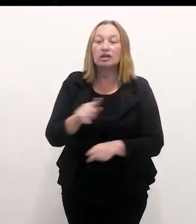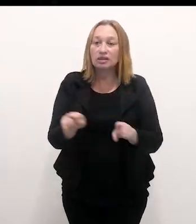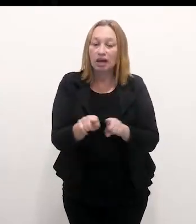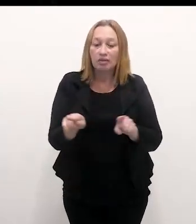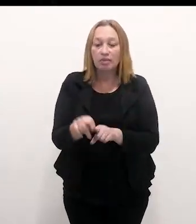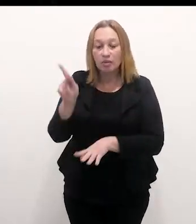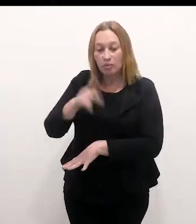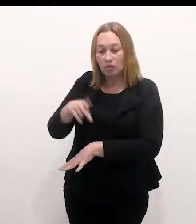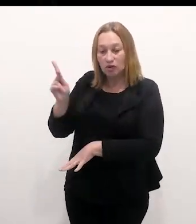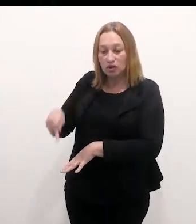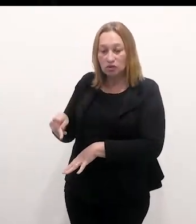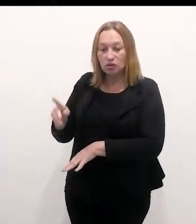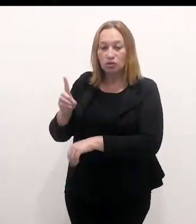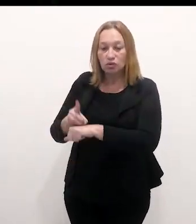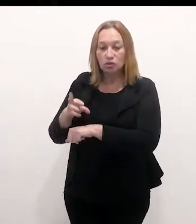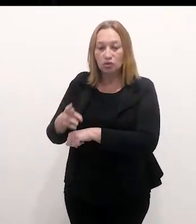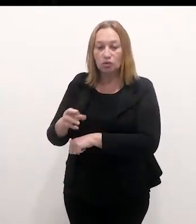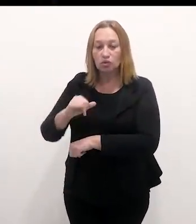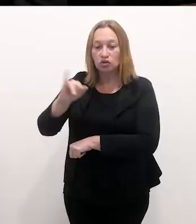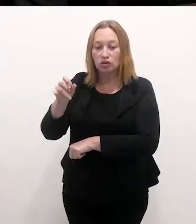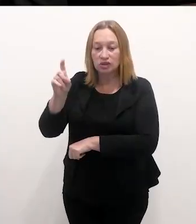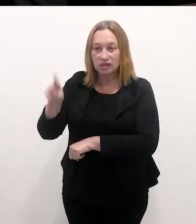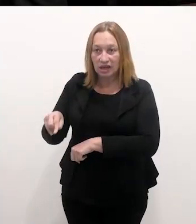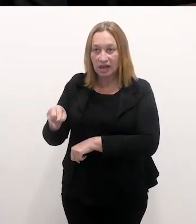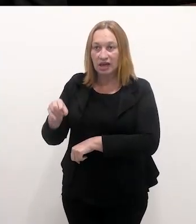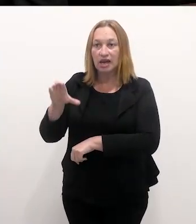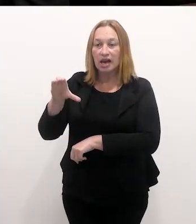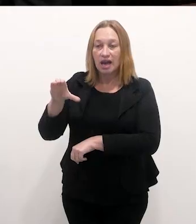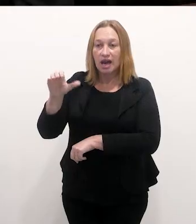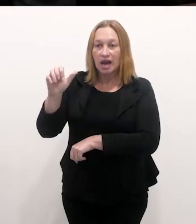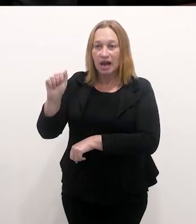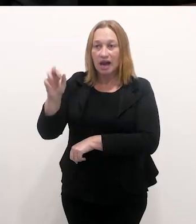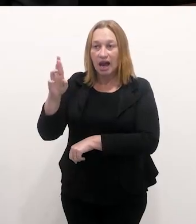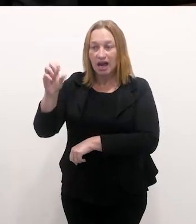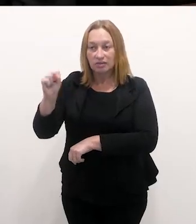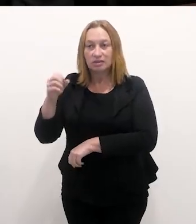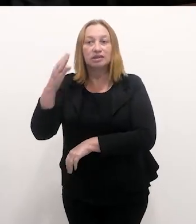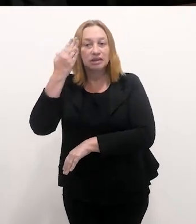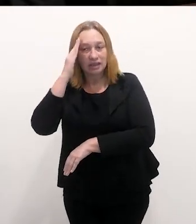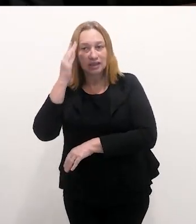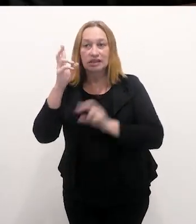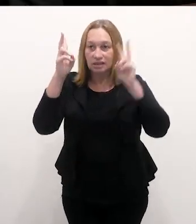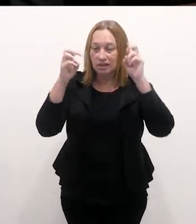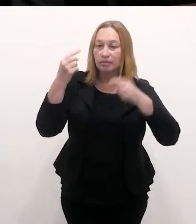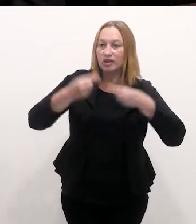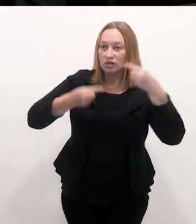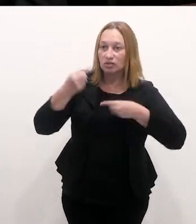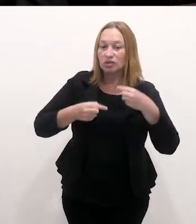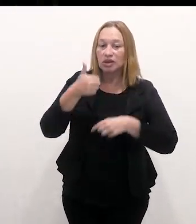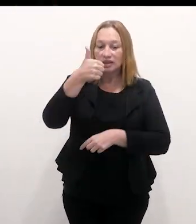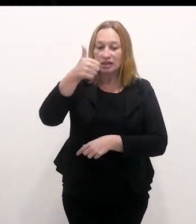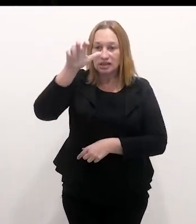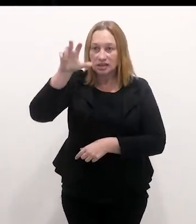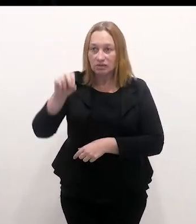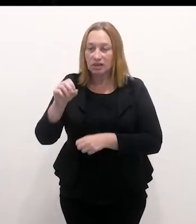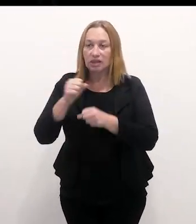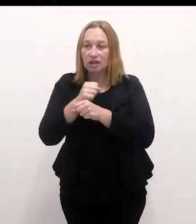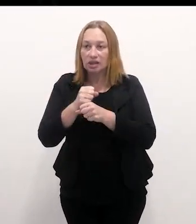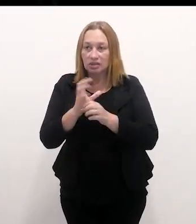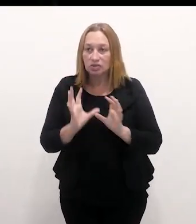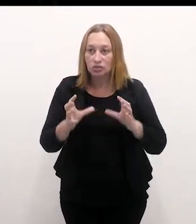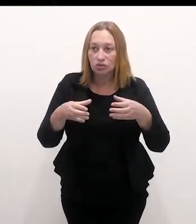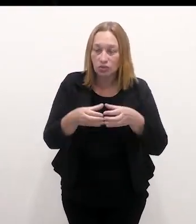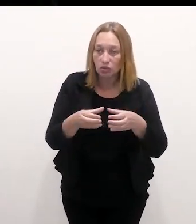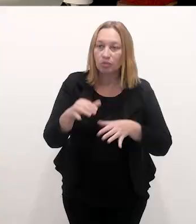aqui o professor doutor José Carlos Busanello, especialista nesse tema, para debatermos sobre os 150 anos da